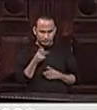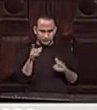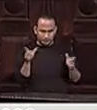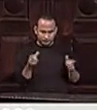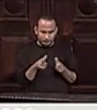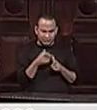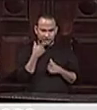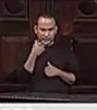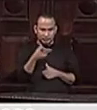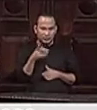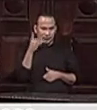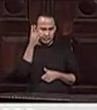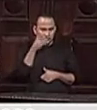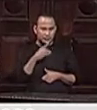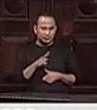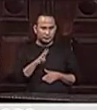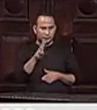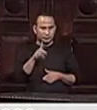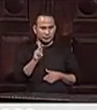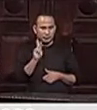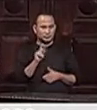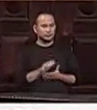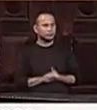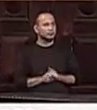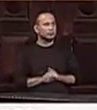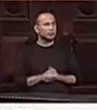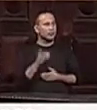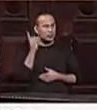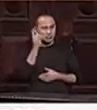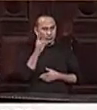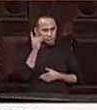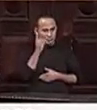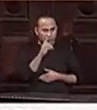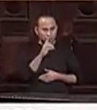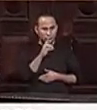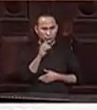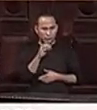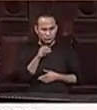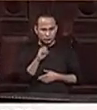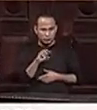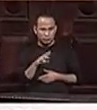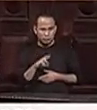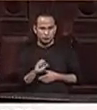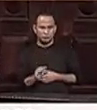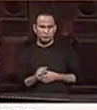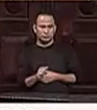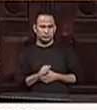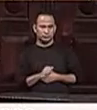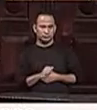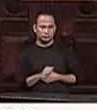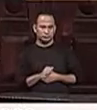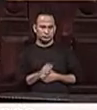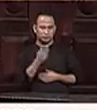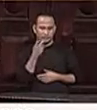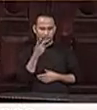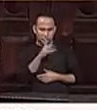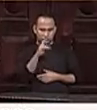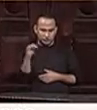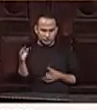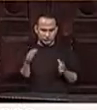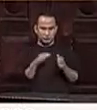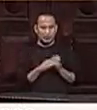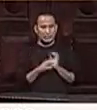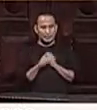ao deputado Valdec Carneiro. Obrigado, deputado Osório. Apenas nesse ponto, Vossa Excelência faz menção ao Dia Nacional do